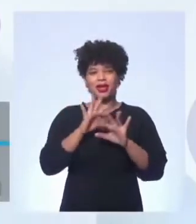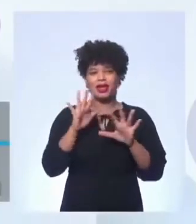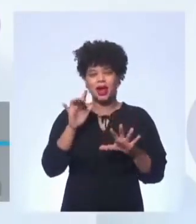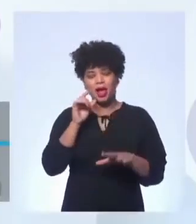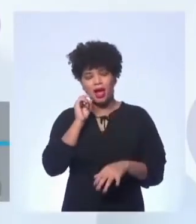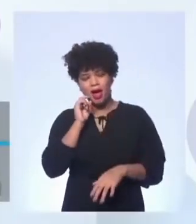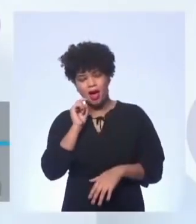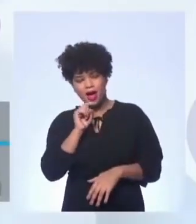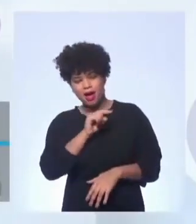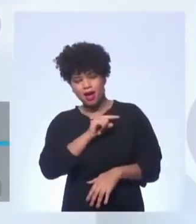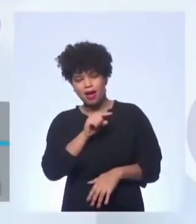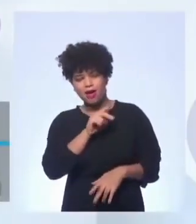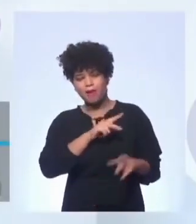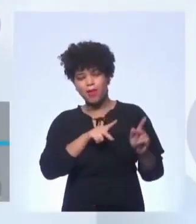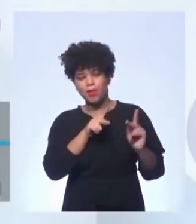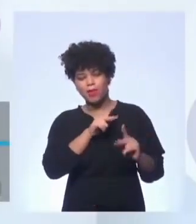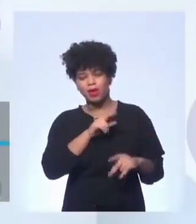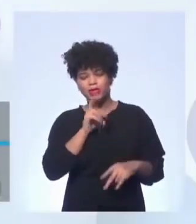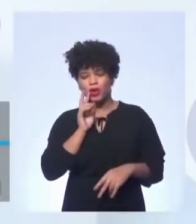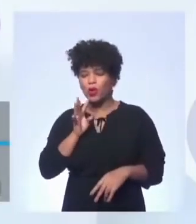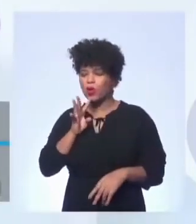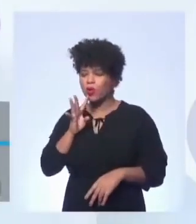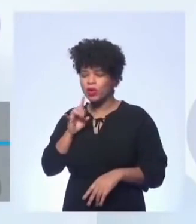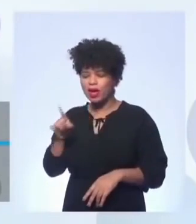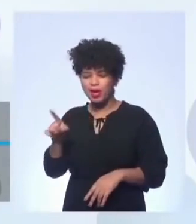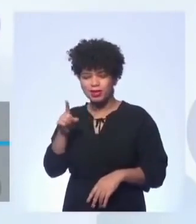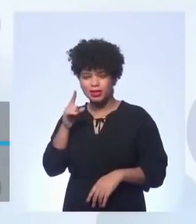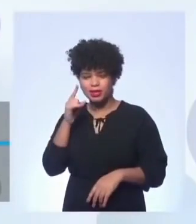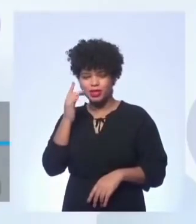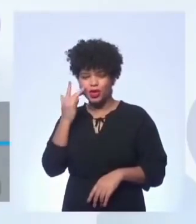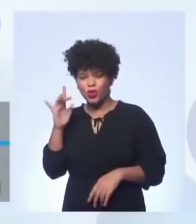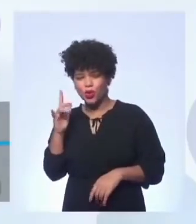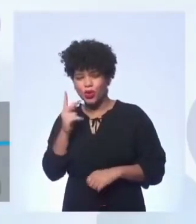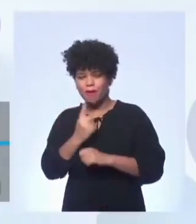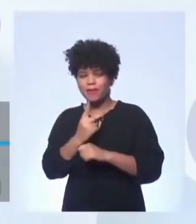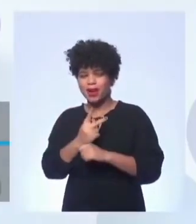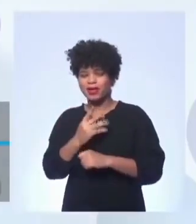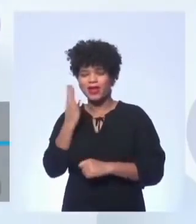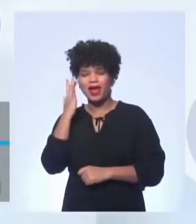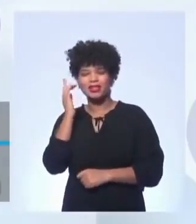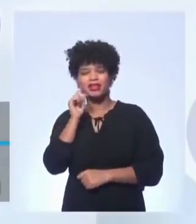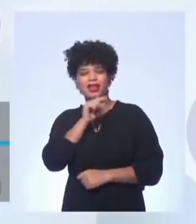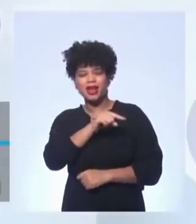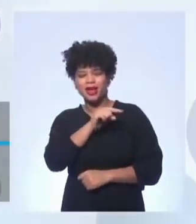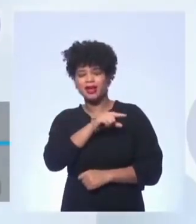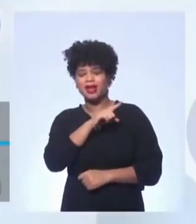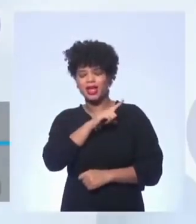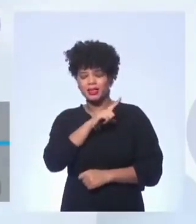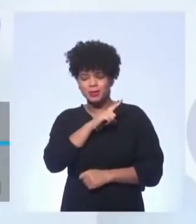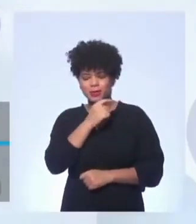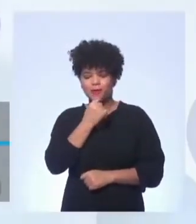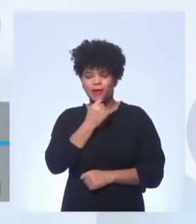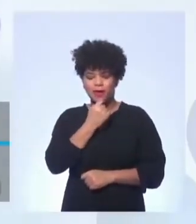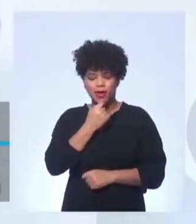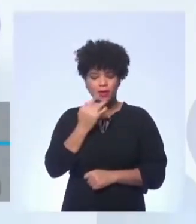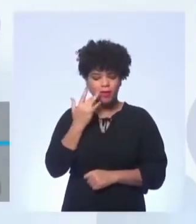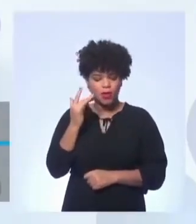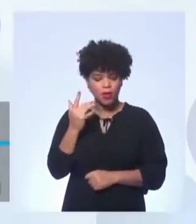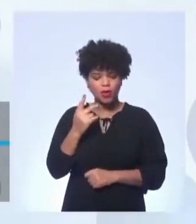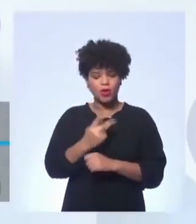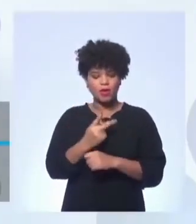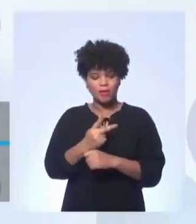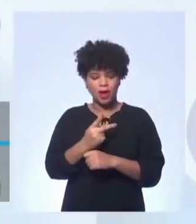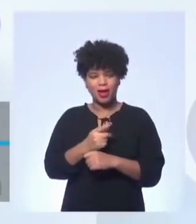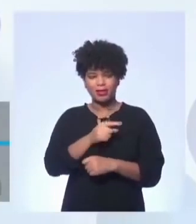que, pelos indígenas conhecerem, saberem o que é o ouro, aquelas terras já, de